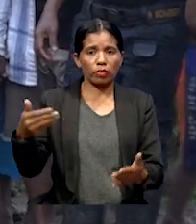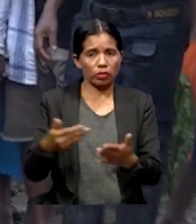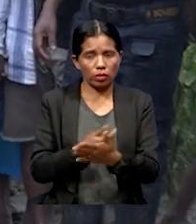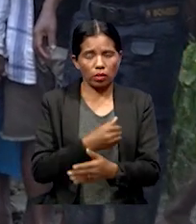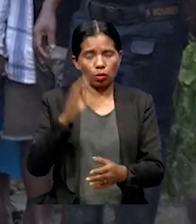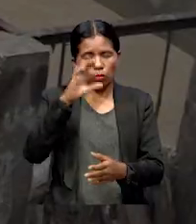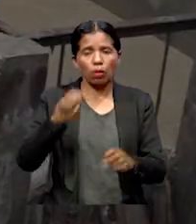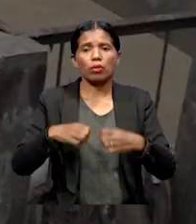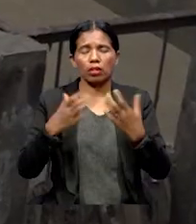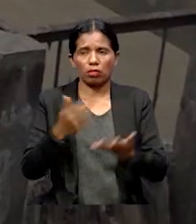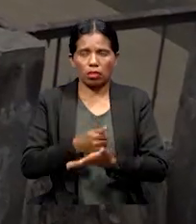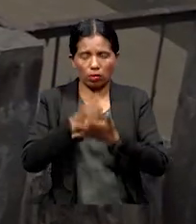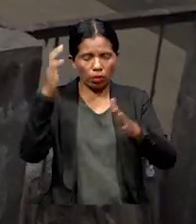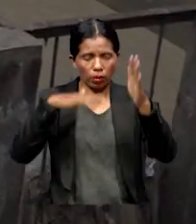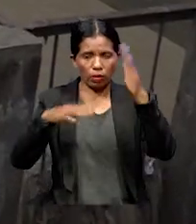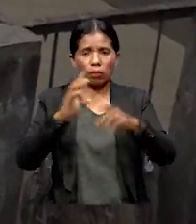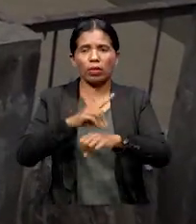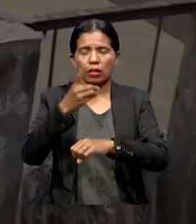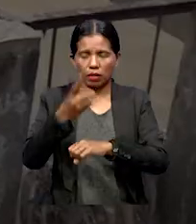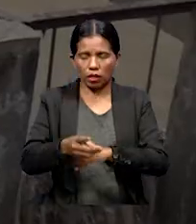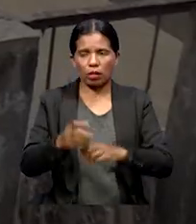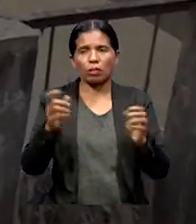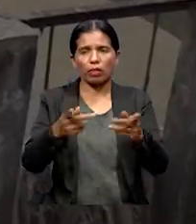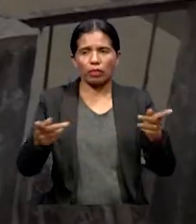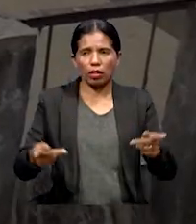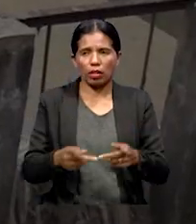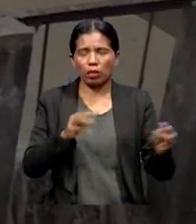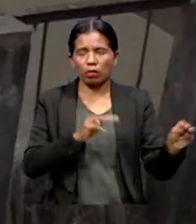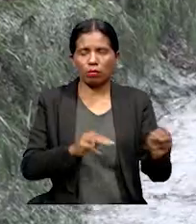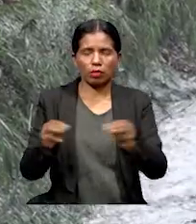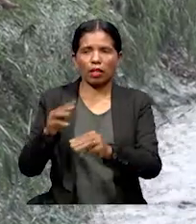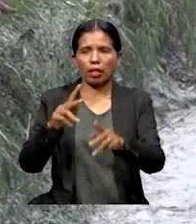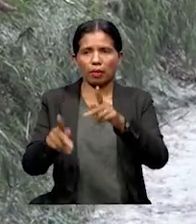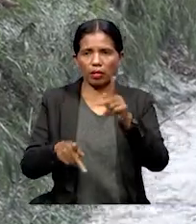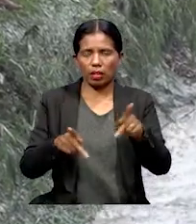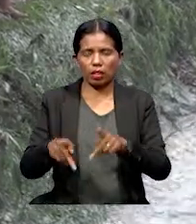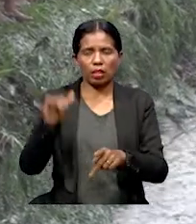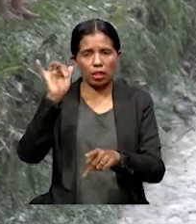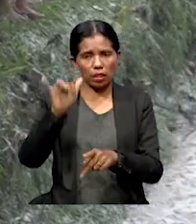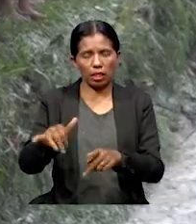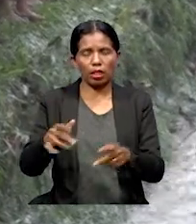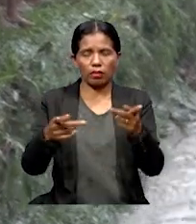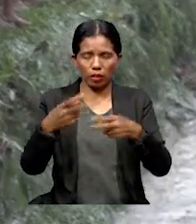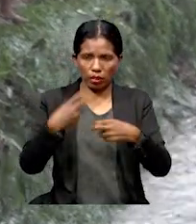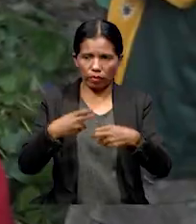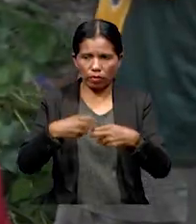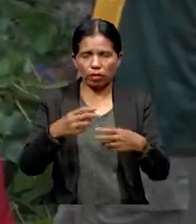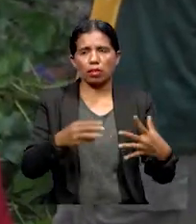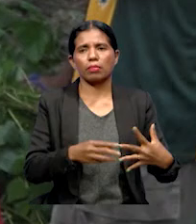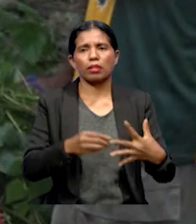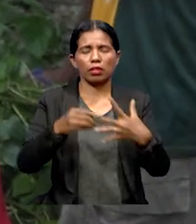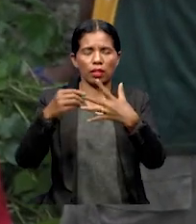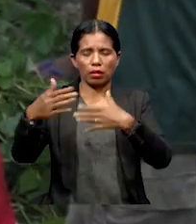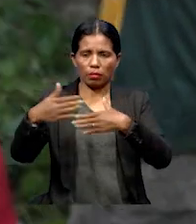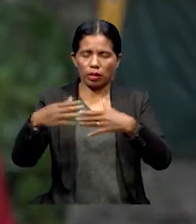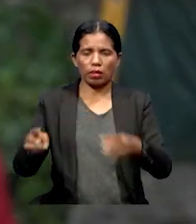problema inundação né no buka fati ne estratégico o de muda ses população ne behela e fati risco liu liu